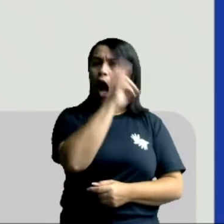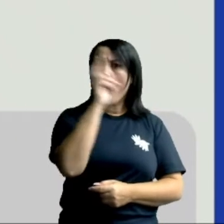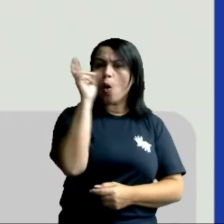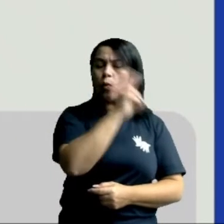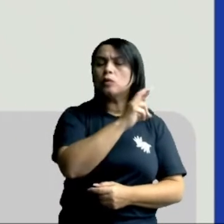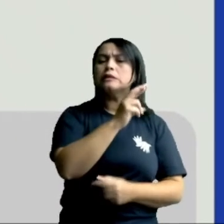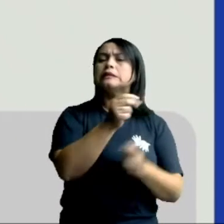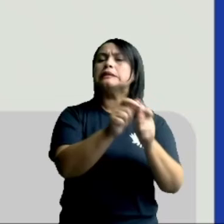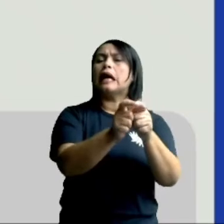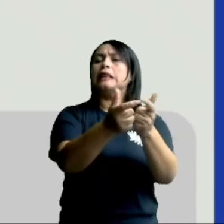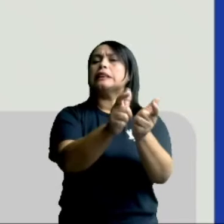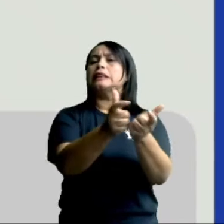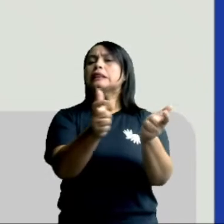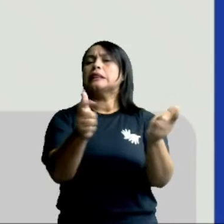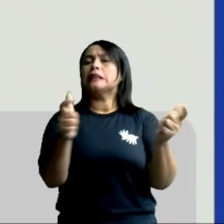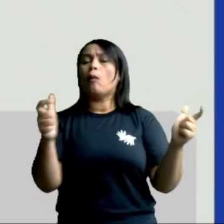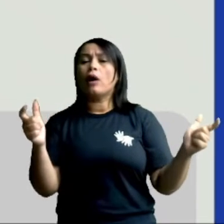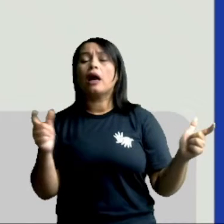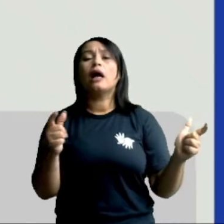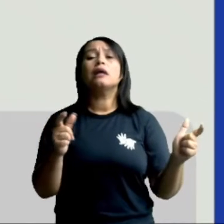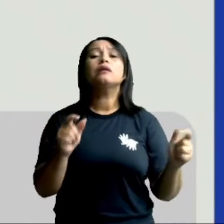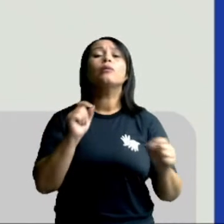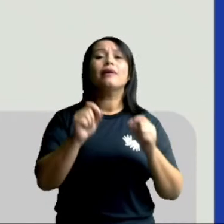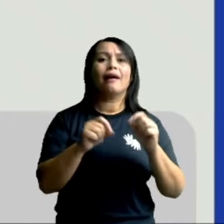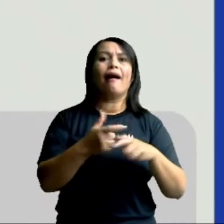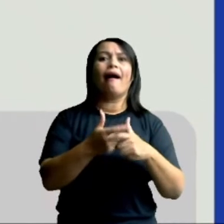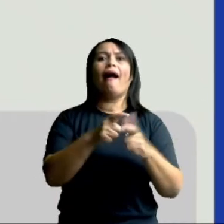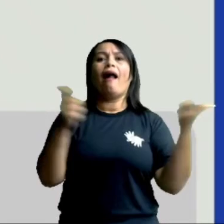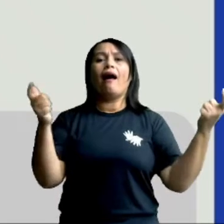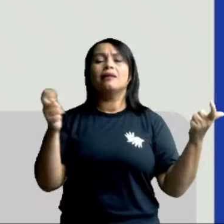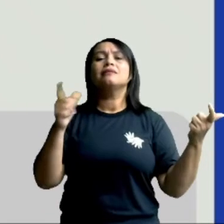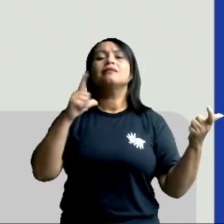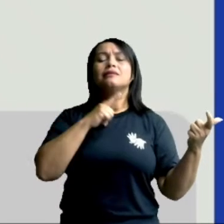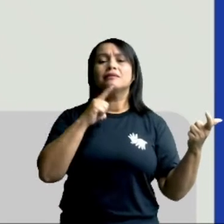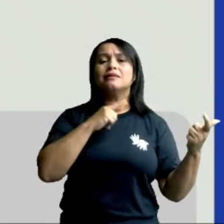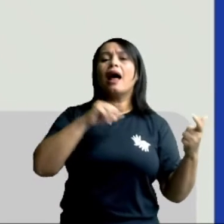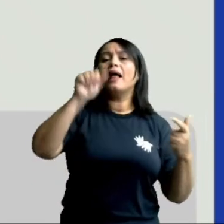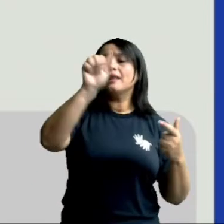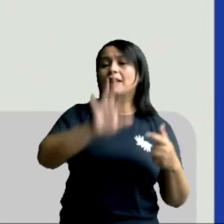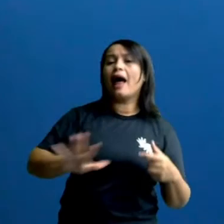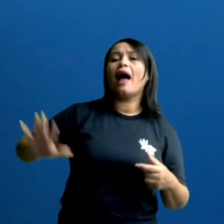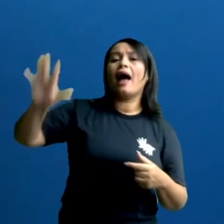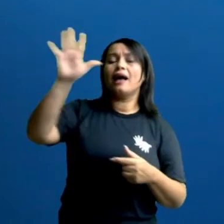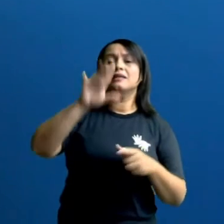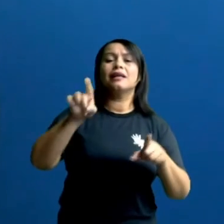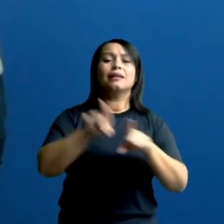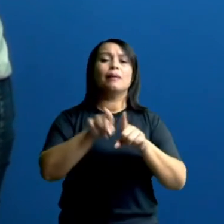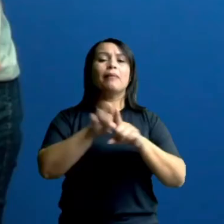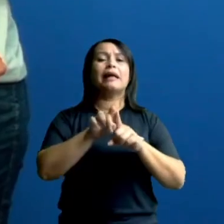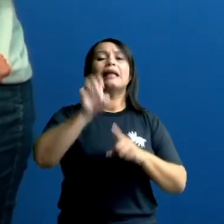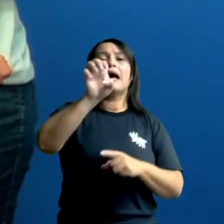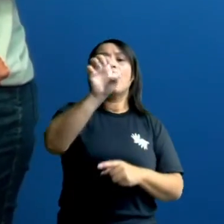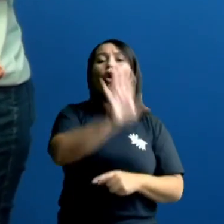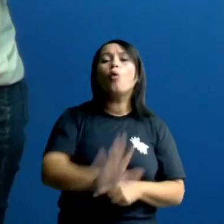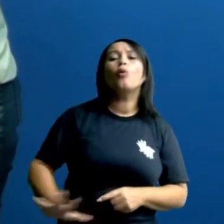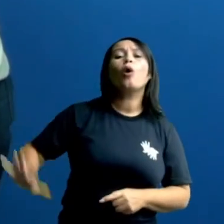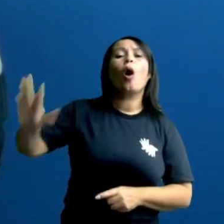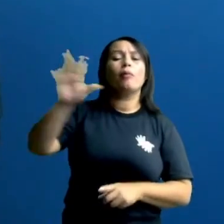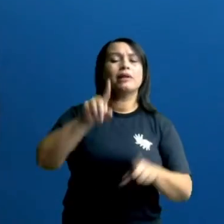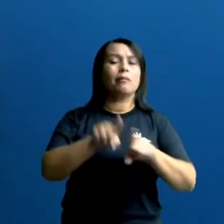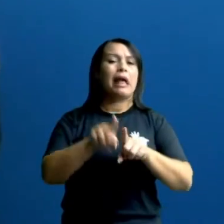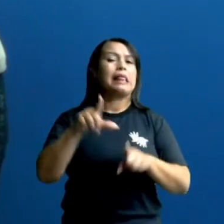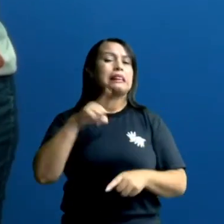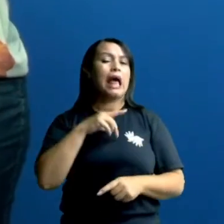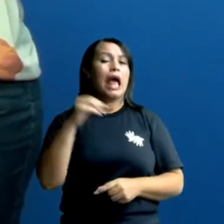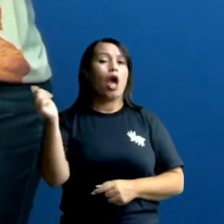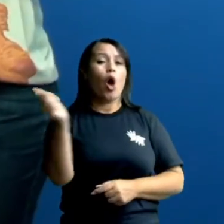grande que está em 2 continentes ao mesmo tempo. Está na Ásia e está na Europa, certo? Tem 11